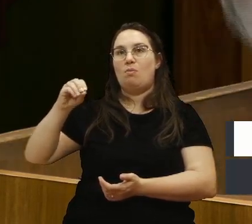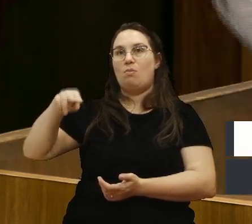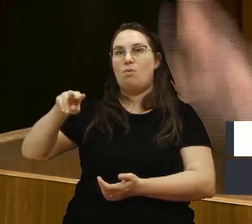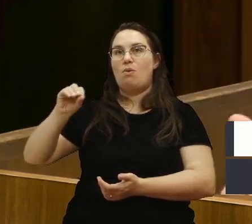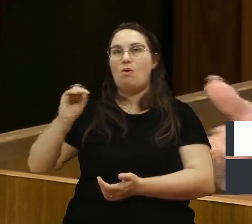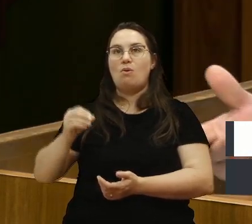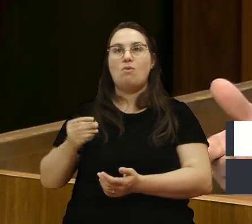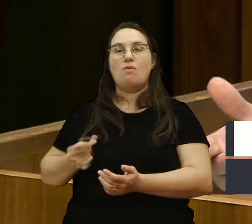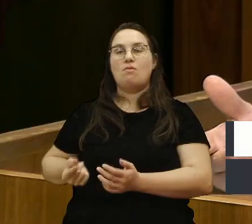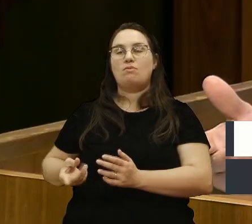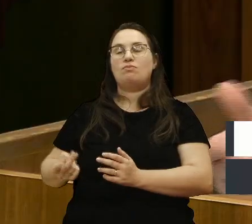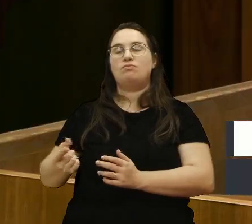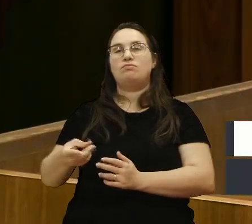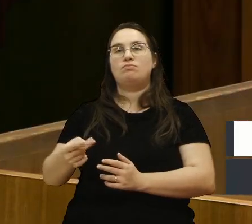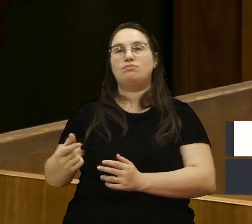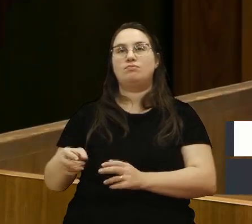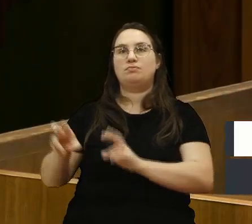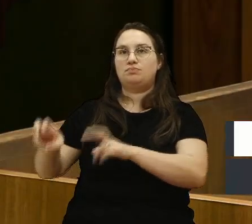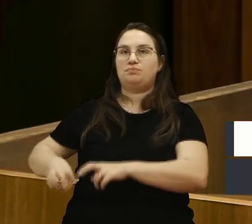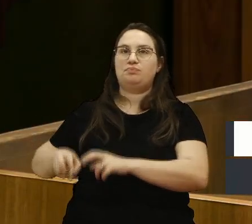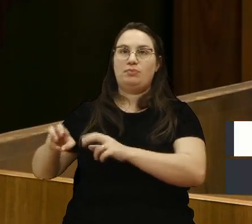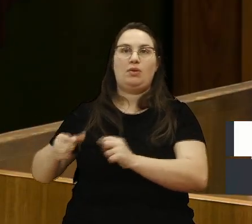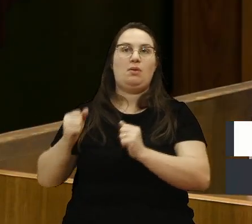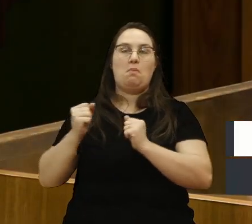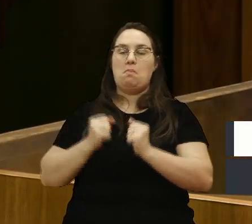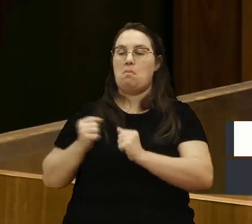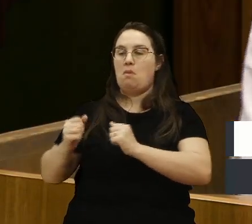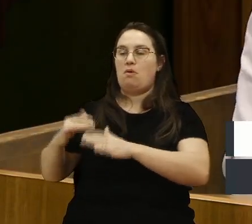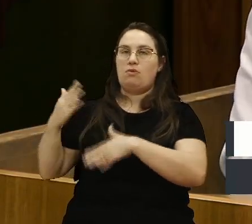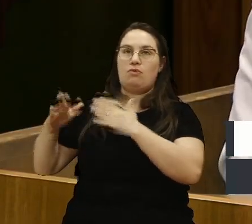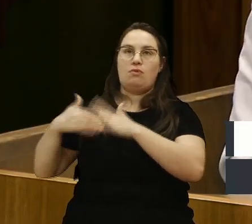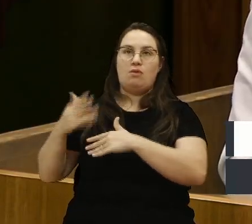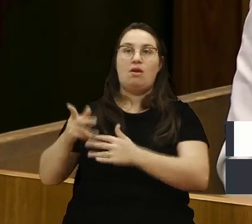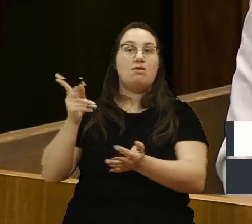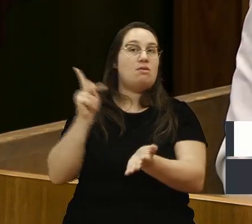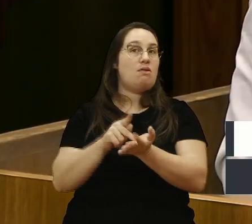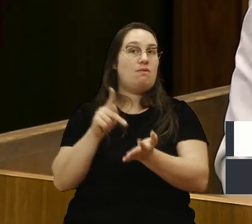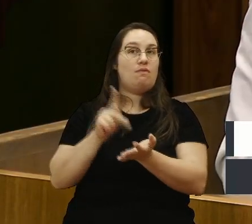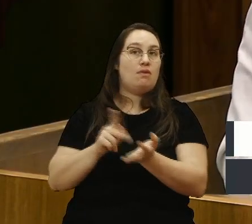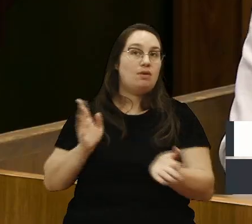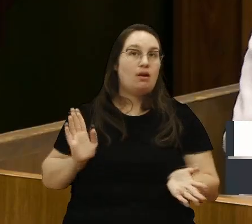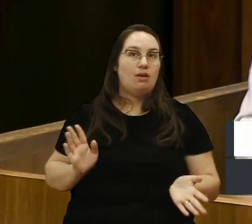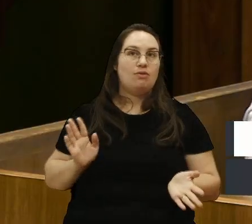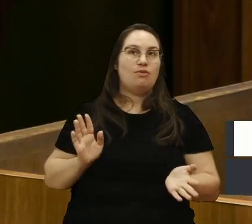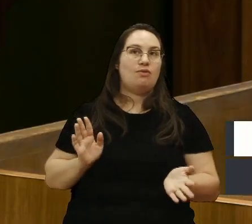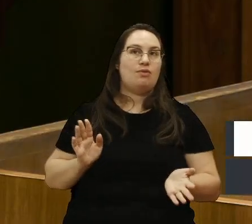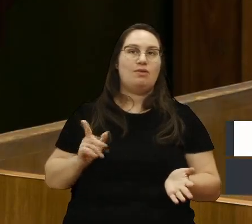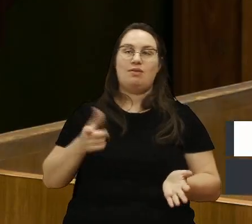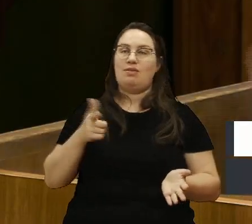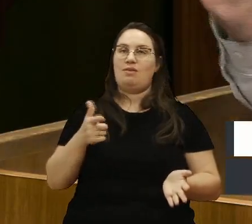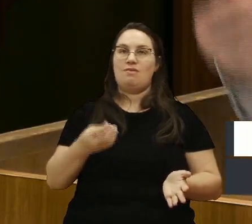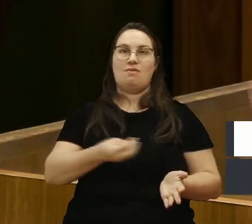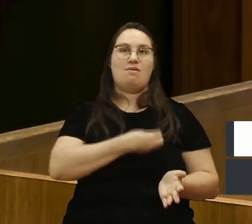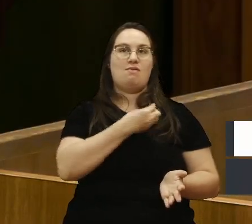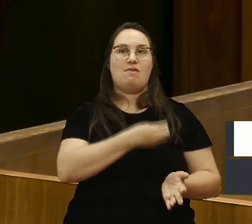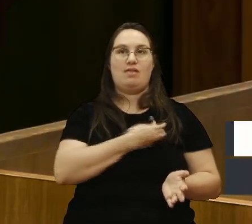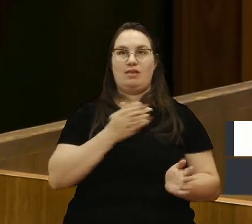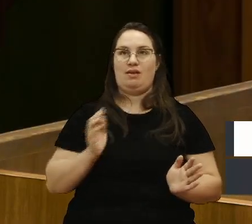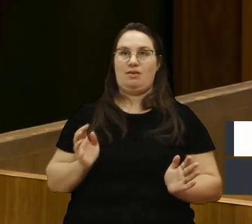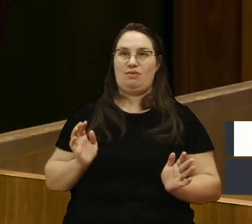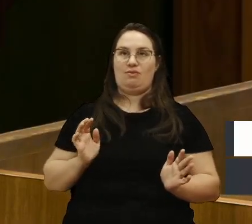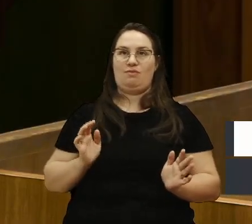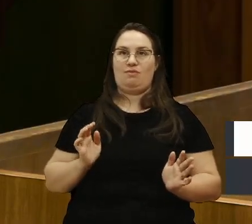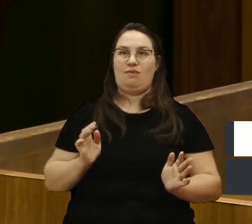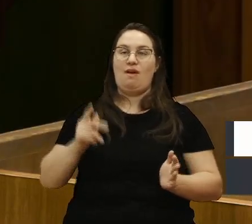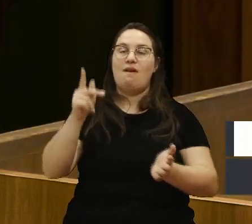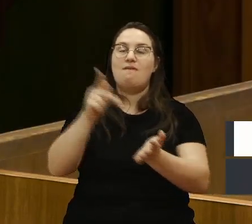uma eterna fazenda e não possa evoluir. Essa é a grande verdade. Não existe outra verdade, é essa a verdade.